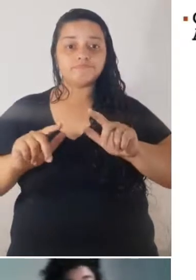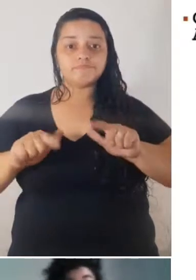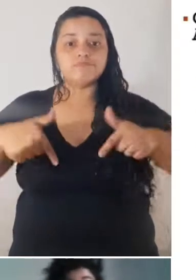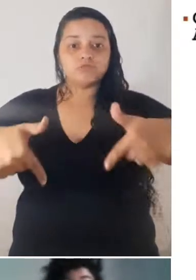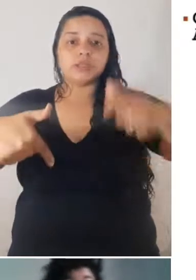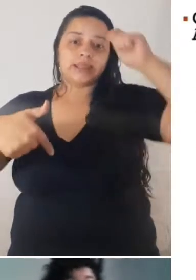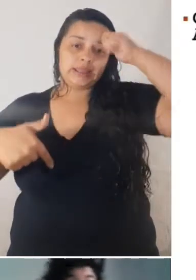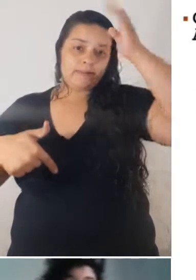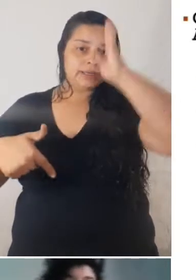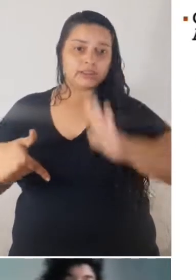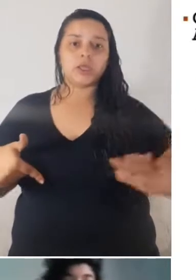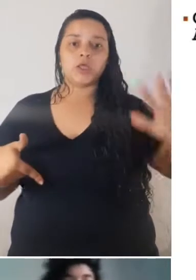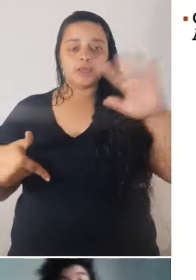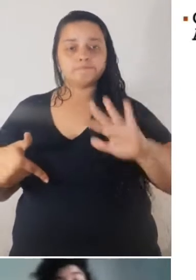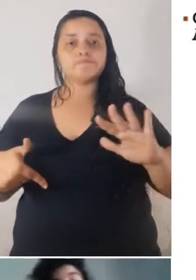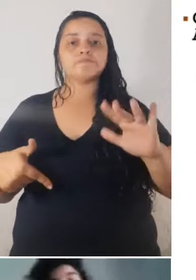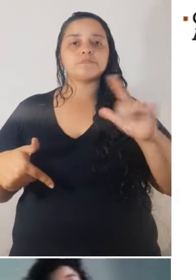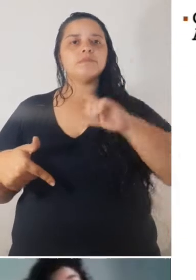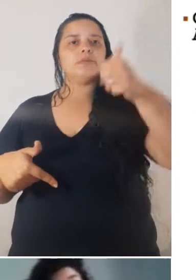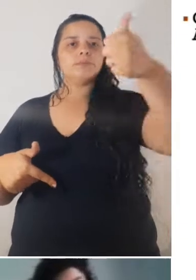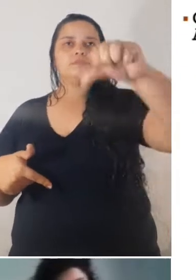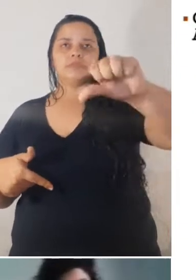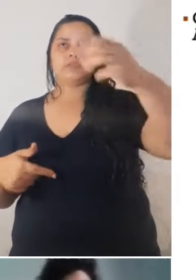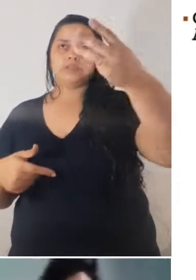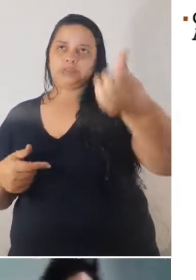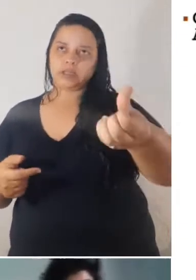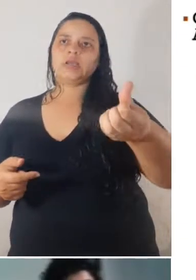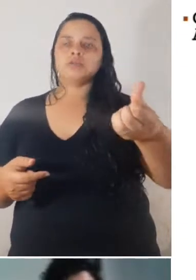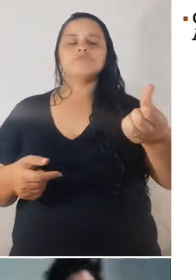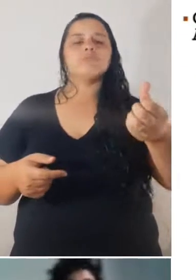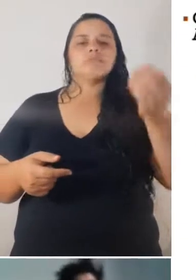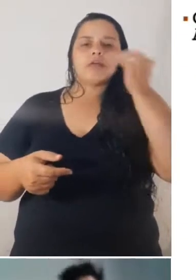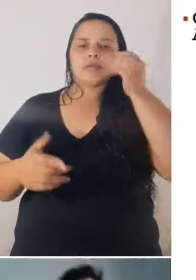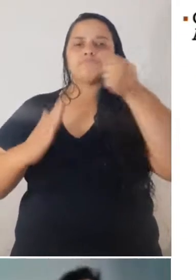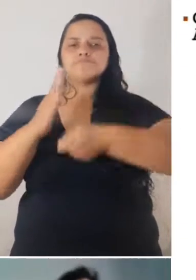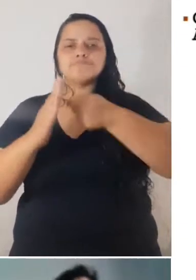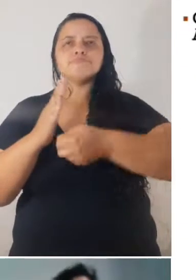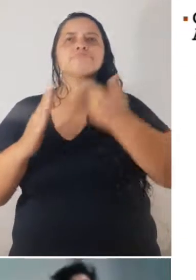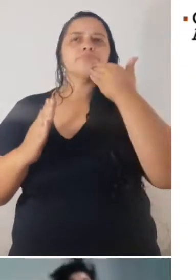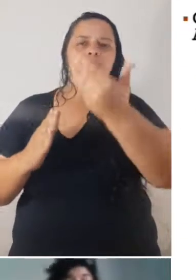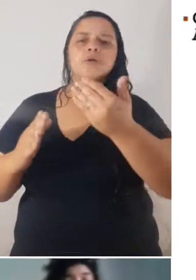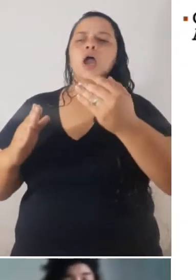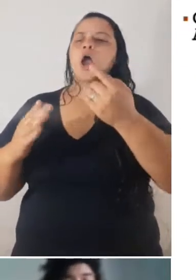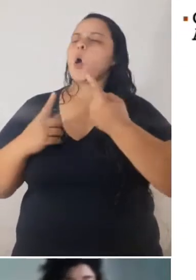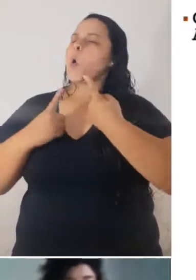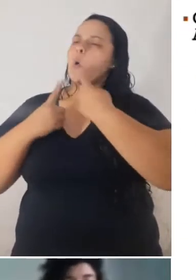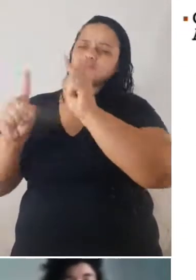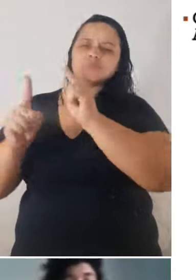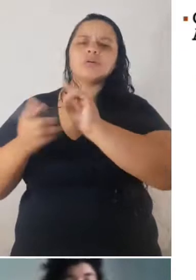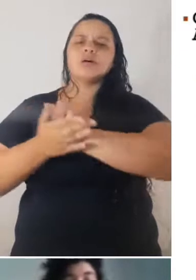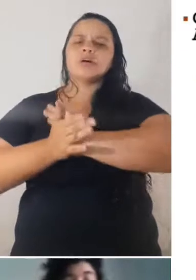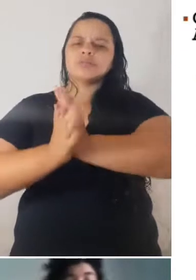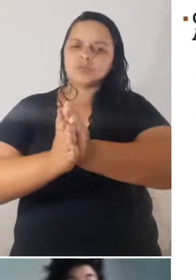Negra Brasileira, importantíssimo, como partido político em 1936, reivindicando demandas contra o